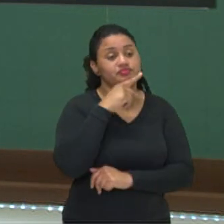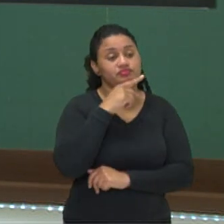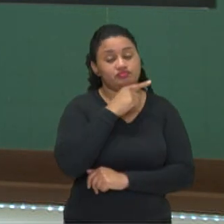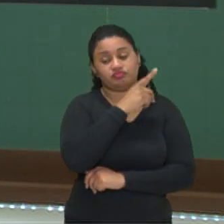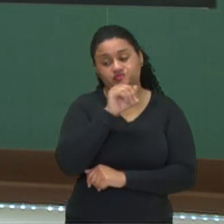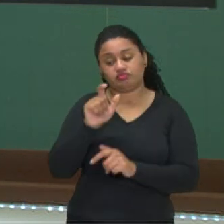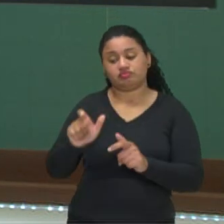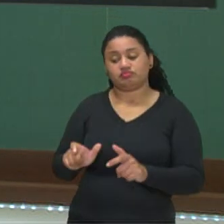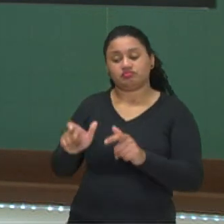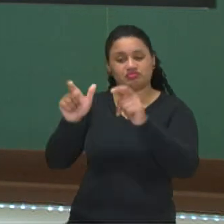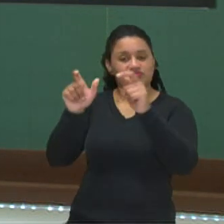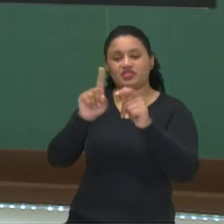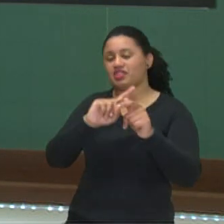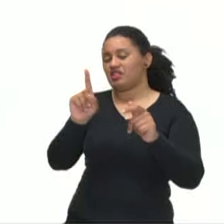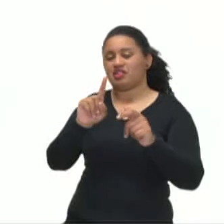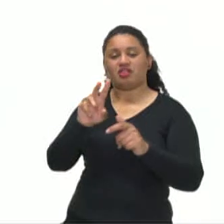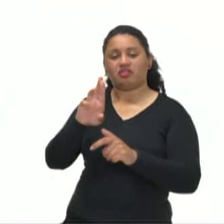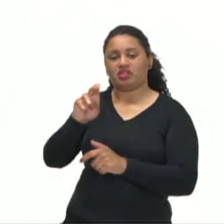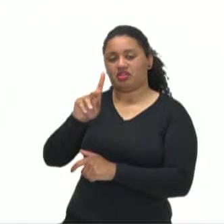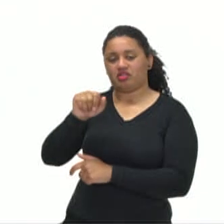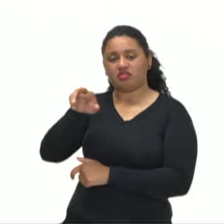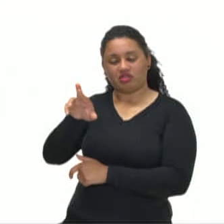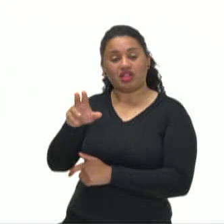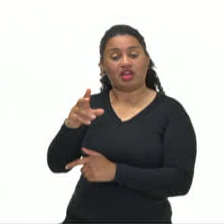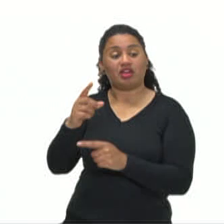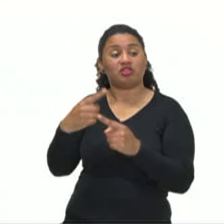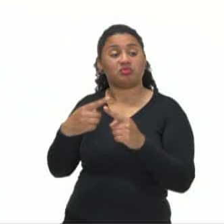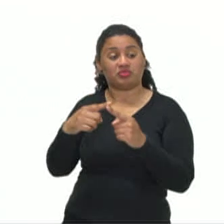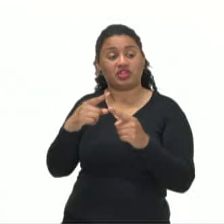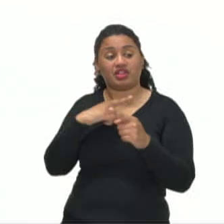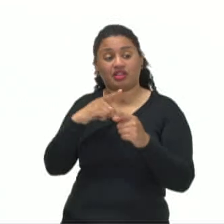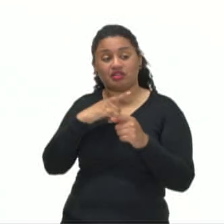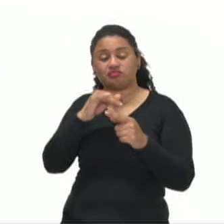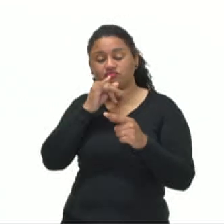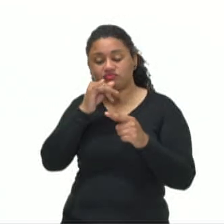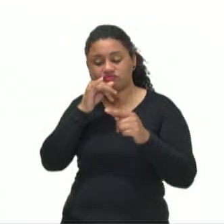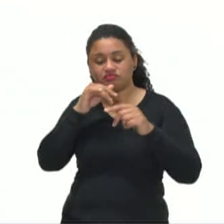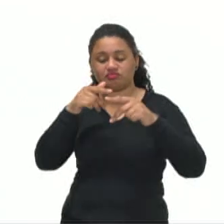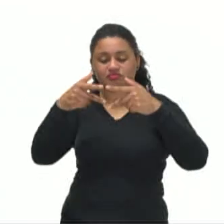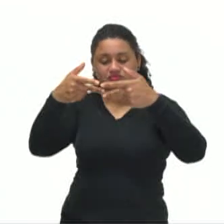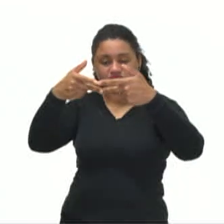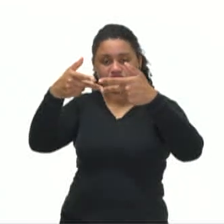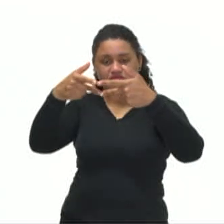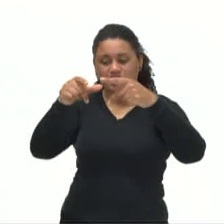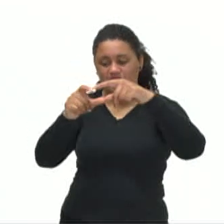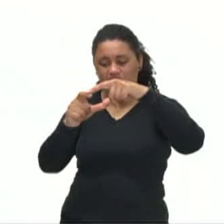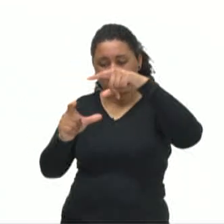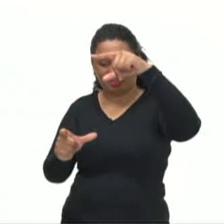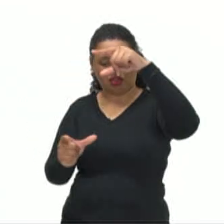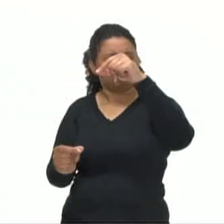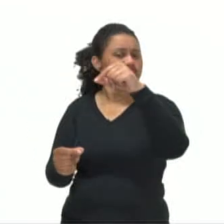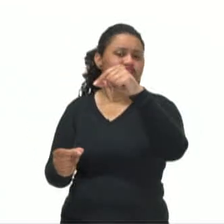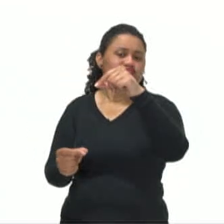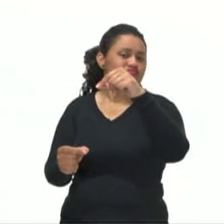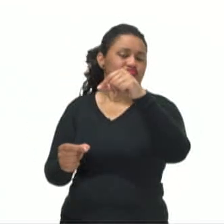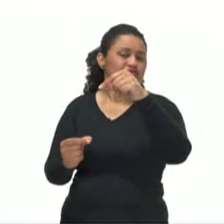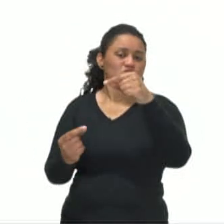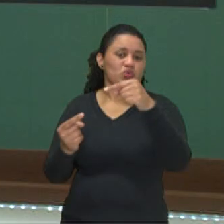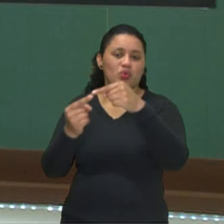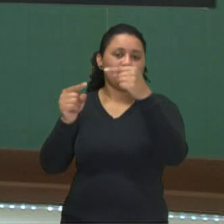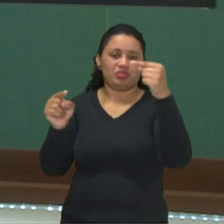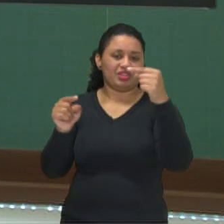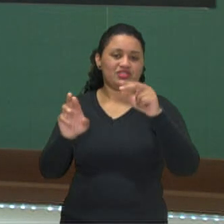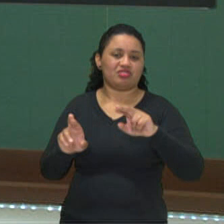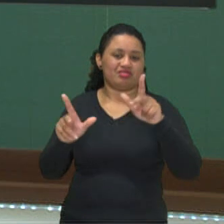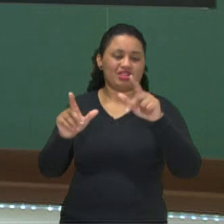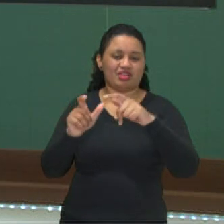é um hexaedro não regular, porque ele é formado, por exemplo, nessa área lateral, nessa superfície lateral, por retângulos, né?